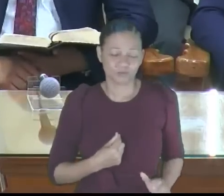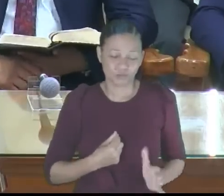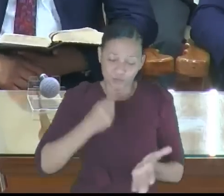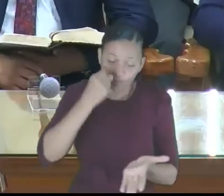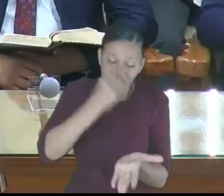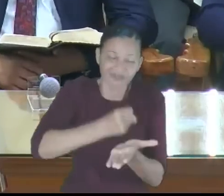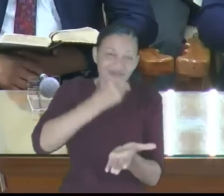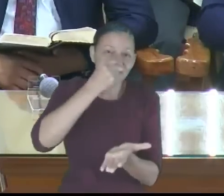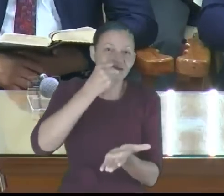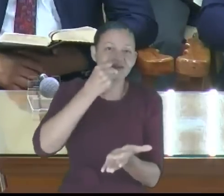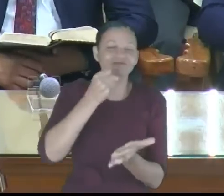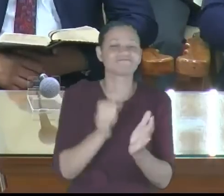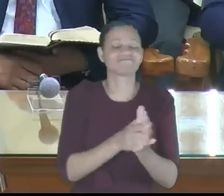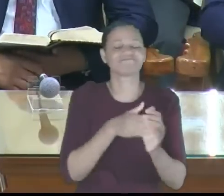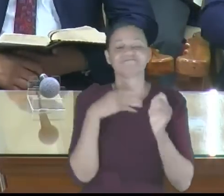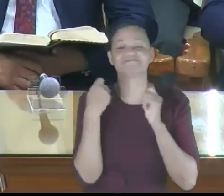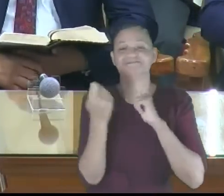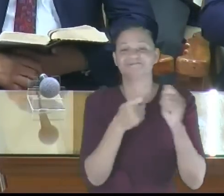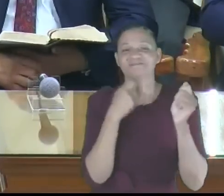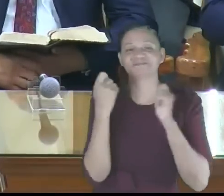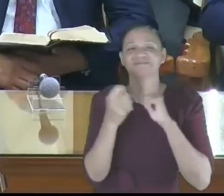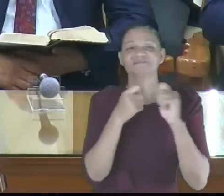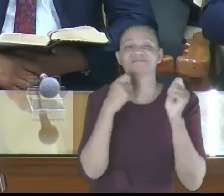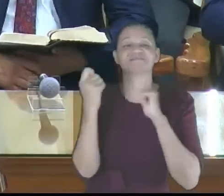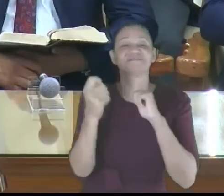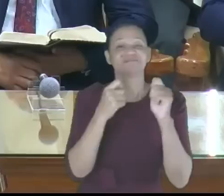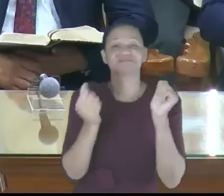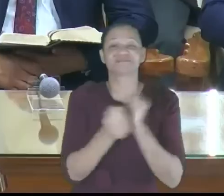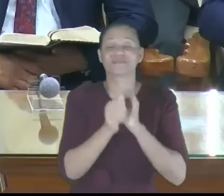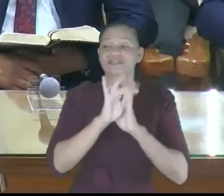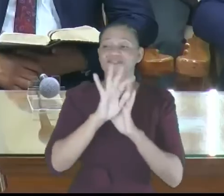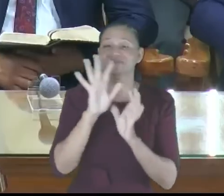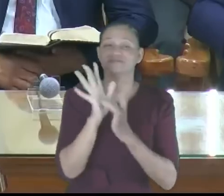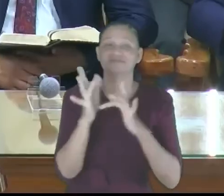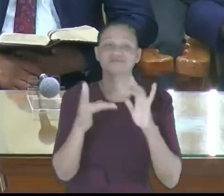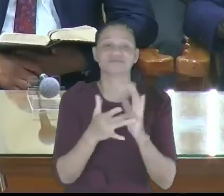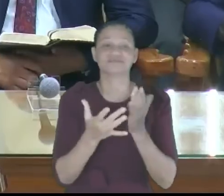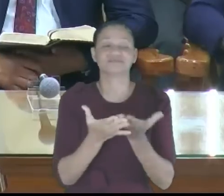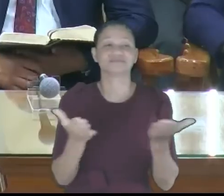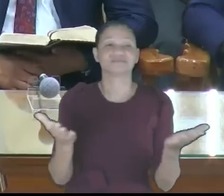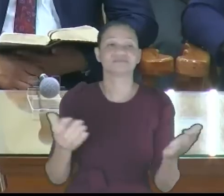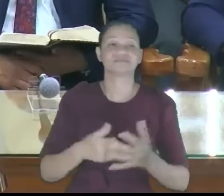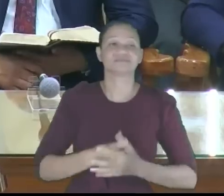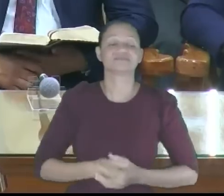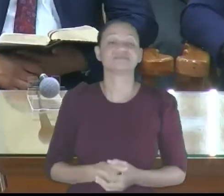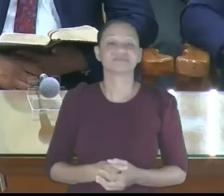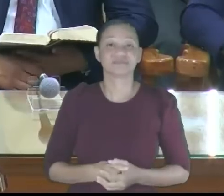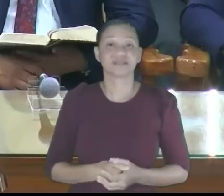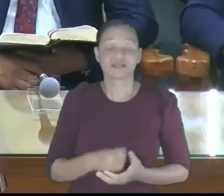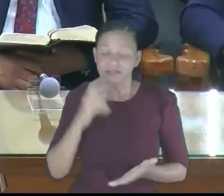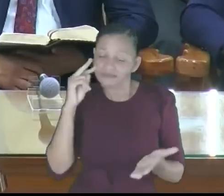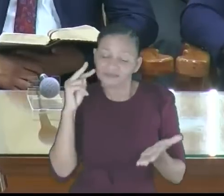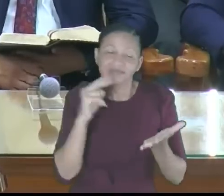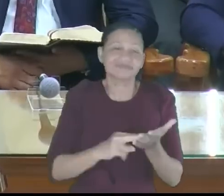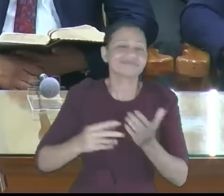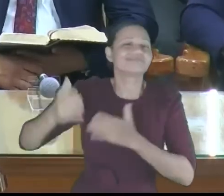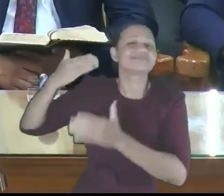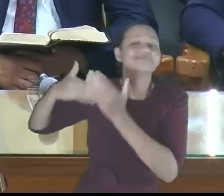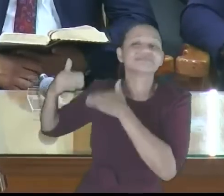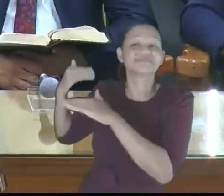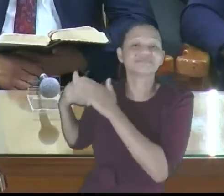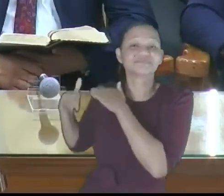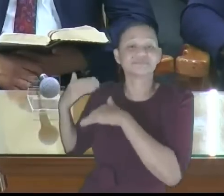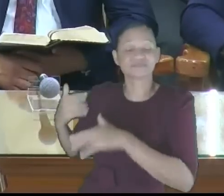carimbo. Aleluia. Glória a Deus. Irmãos, nós vemos isso no passado. Vamos